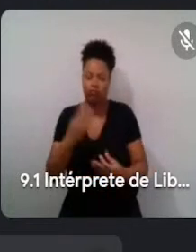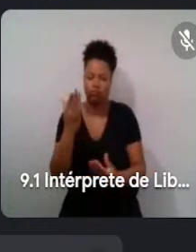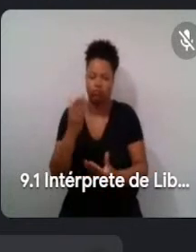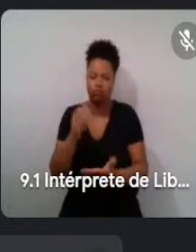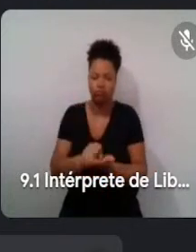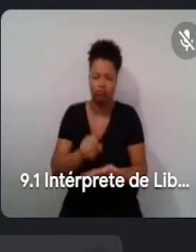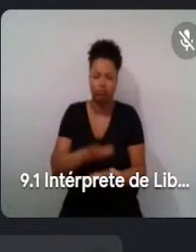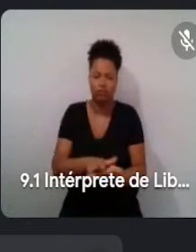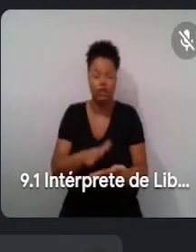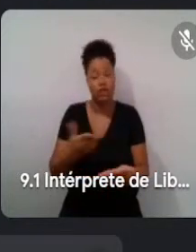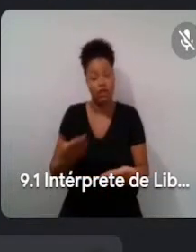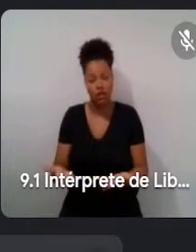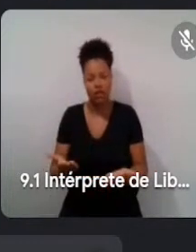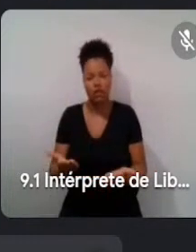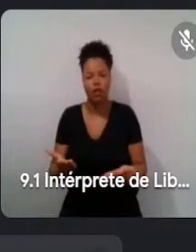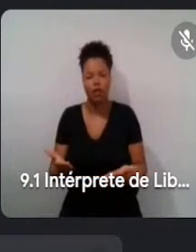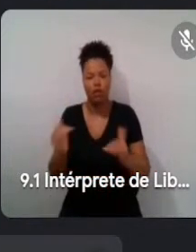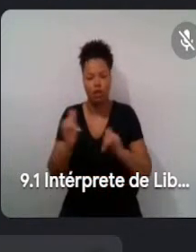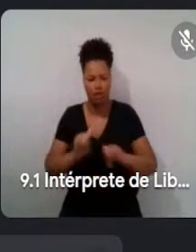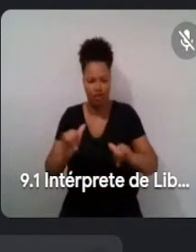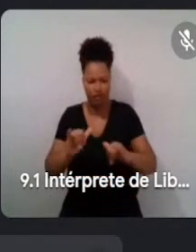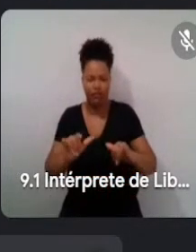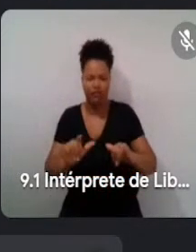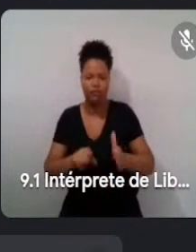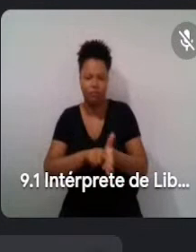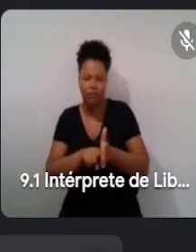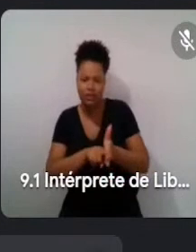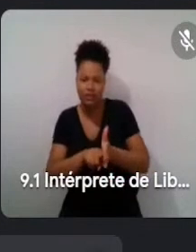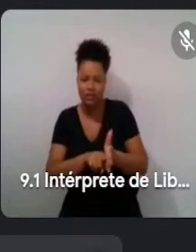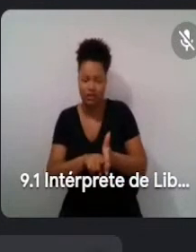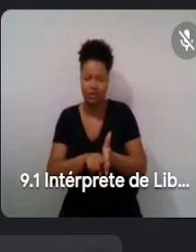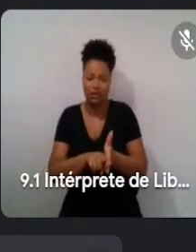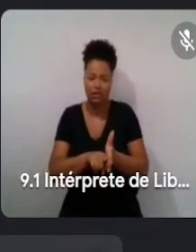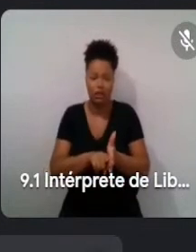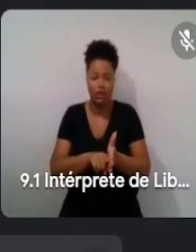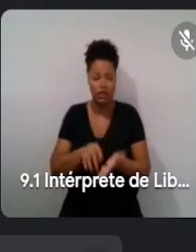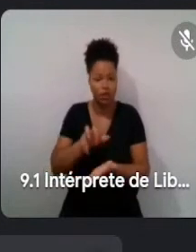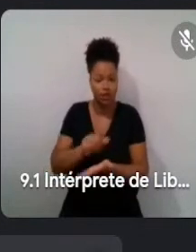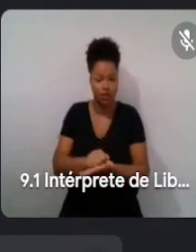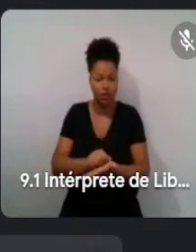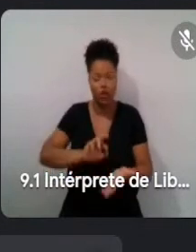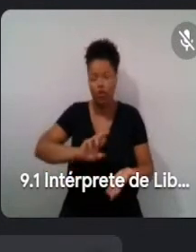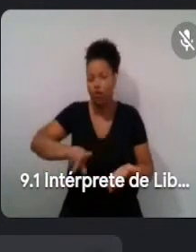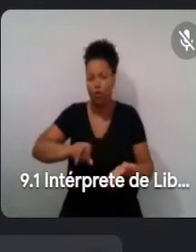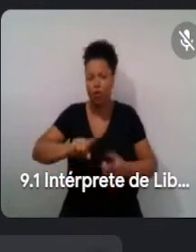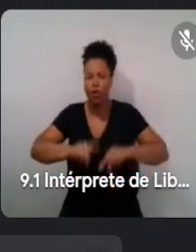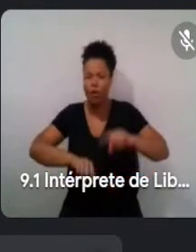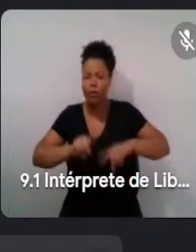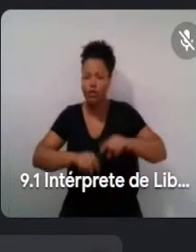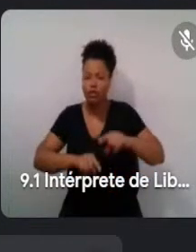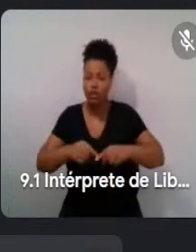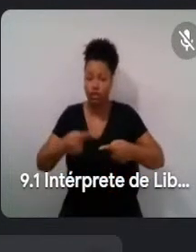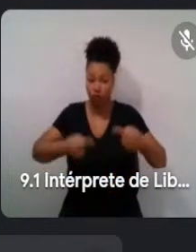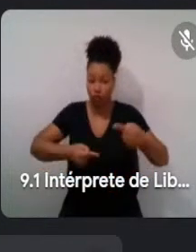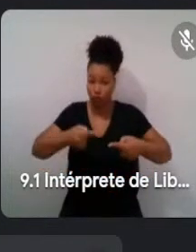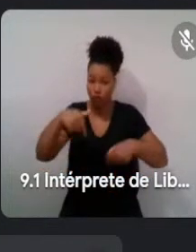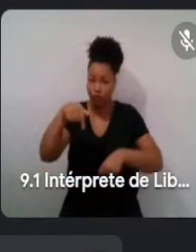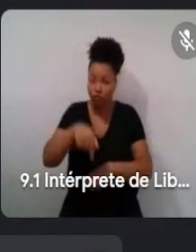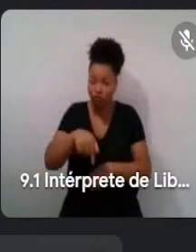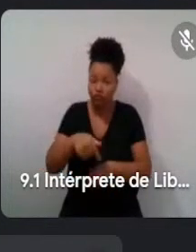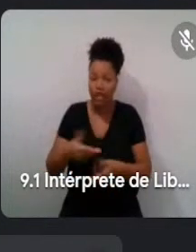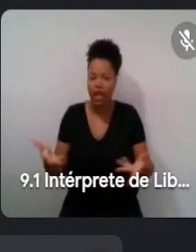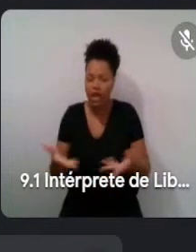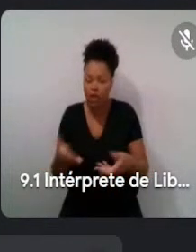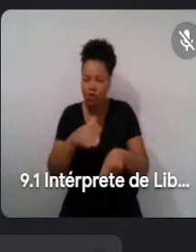da pesquisa e o seu registro não é objeto dessa discussão. O que está se discutindo, o que se busca nesse